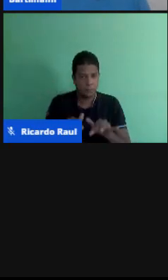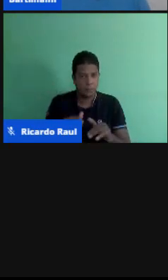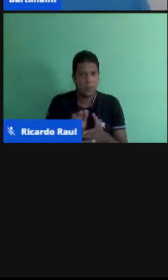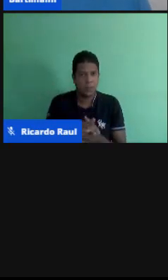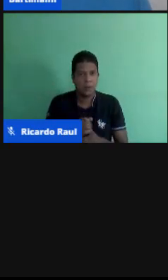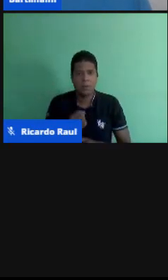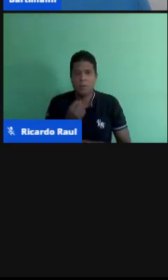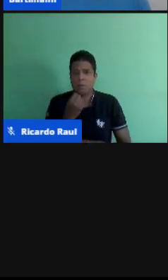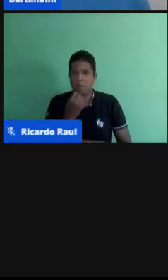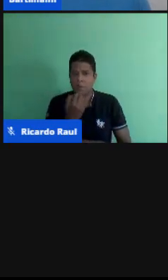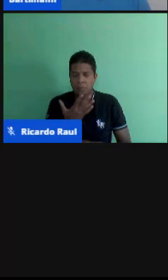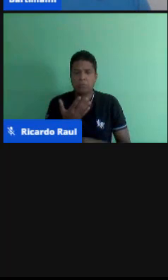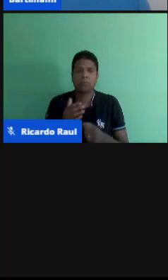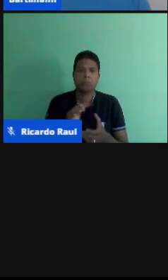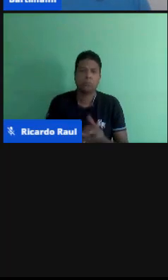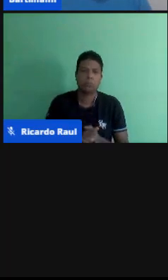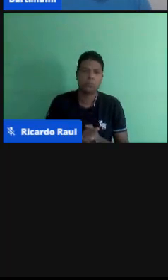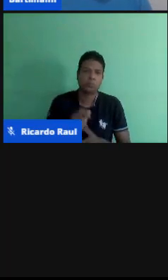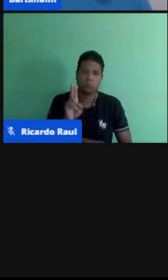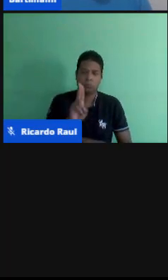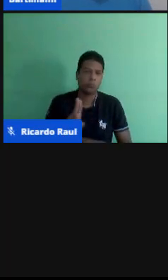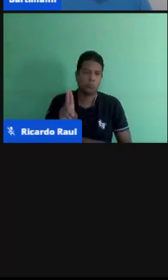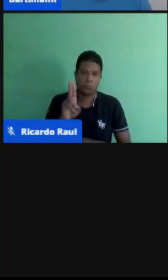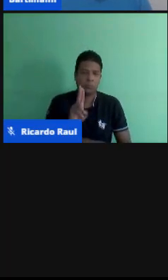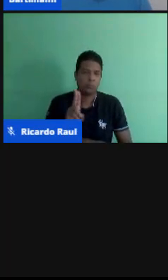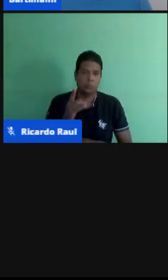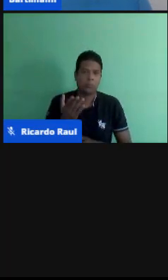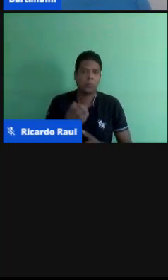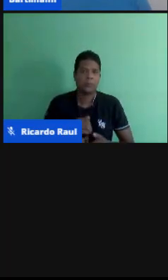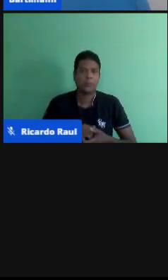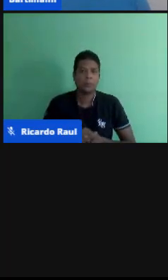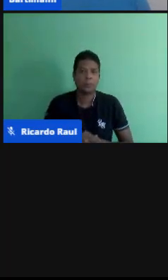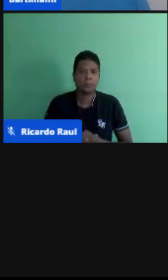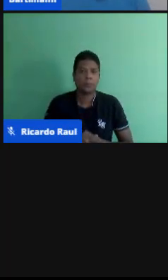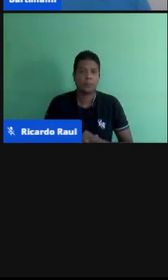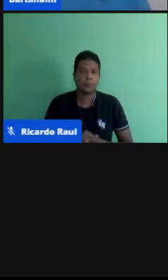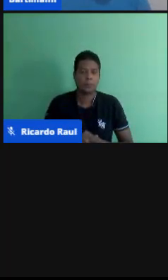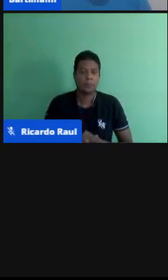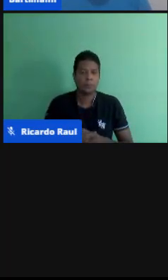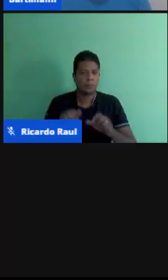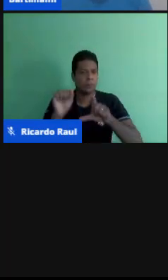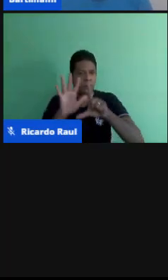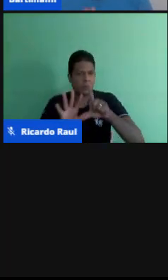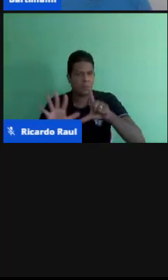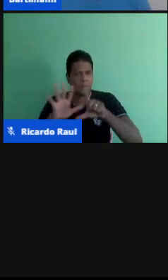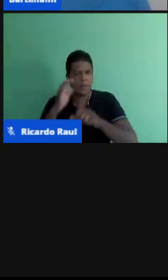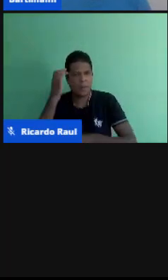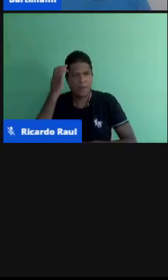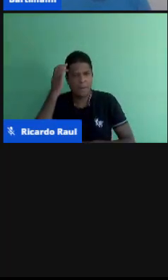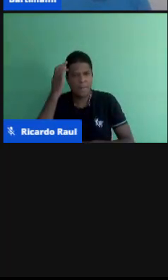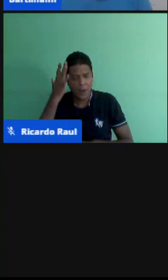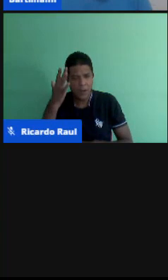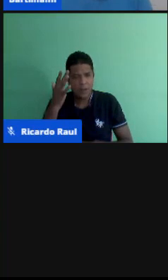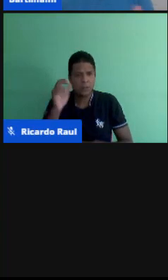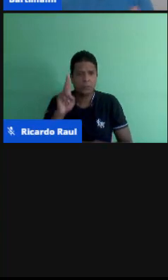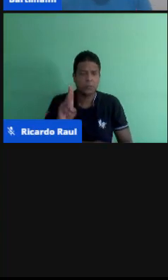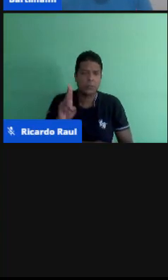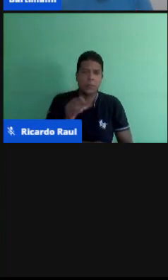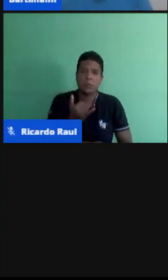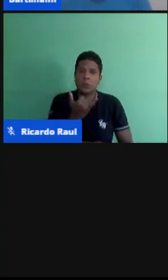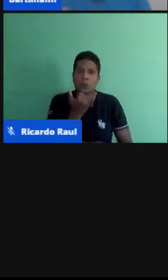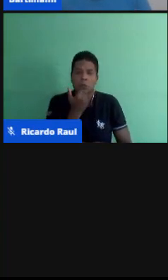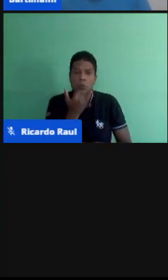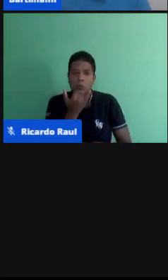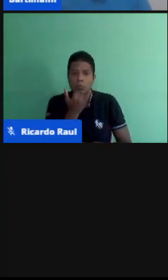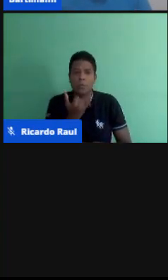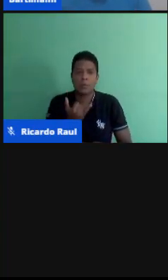uma ferramenta muito útil com grande potencial. A plataforma é de fácil manuseio. Novamente, eu peço desculpas por não